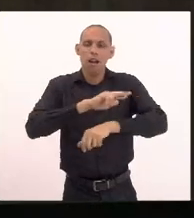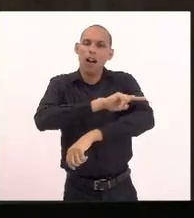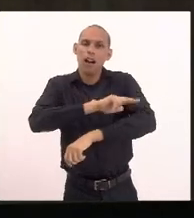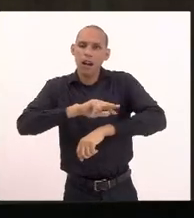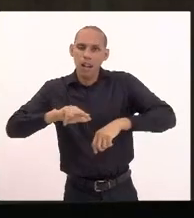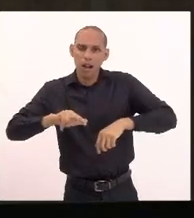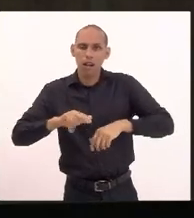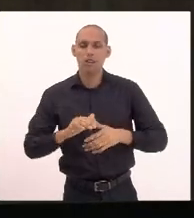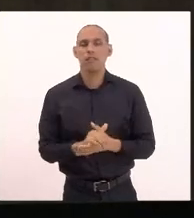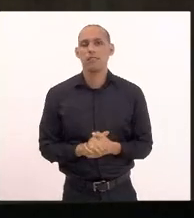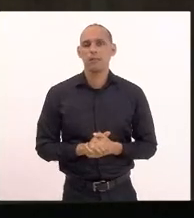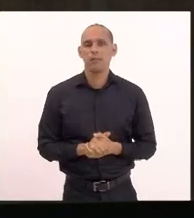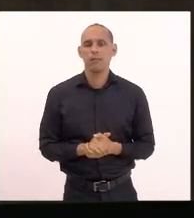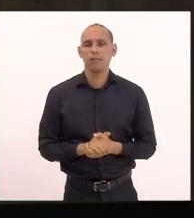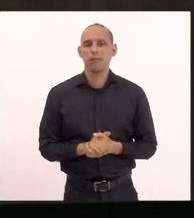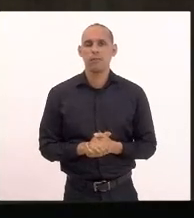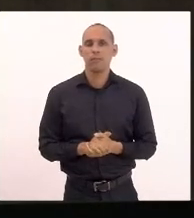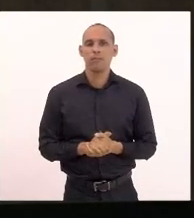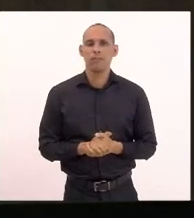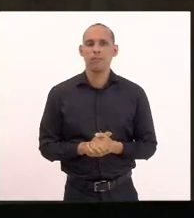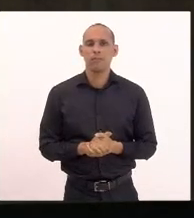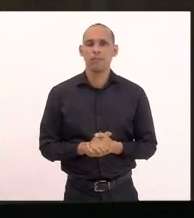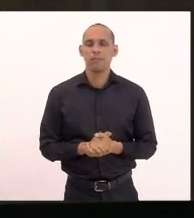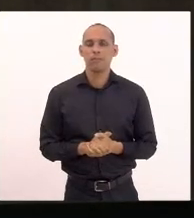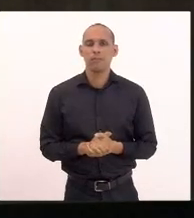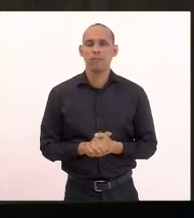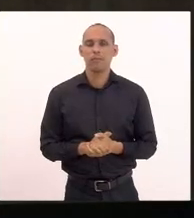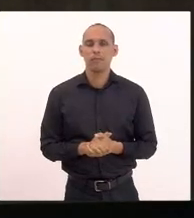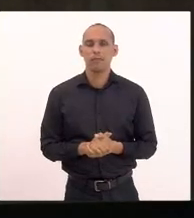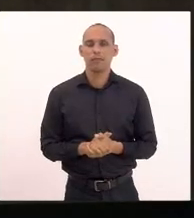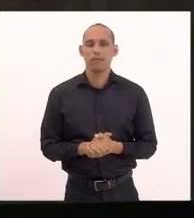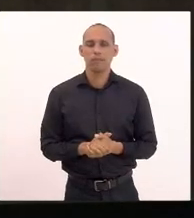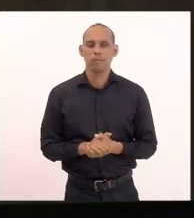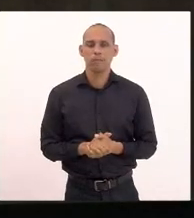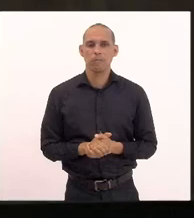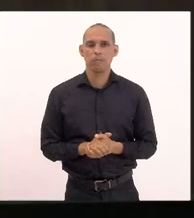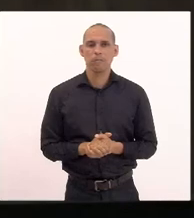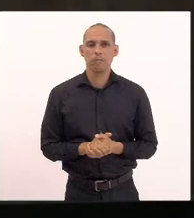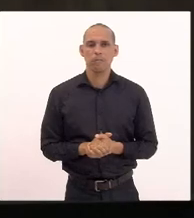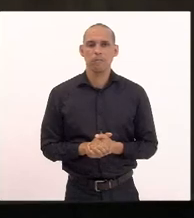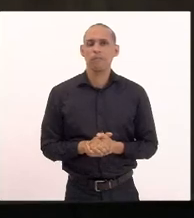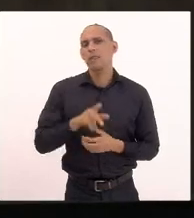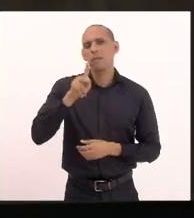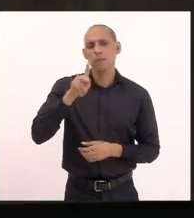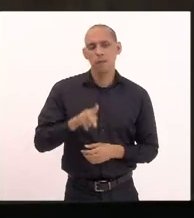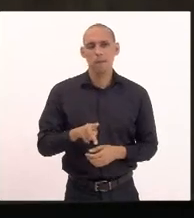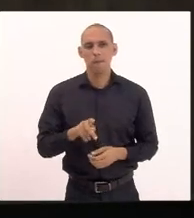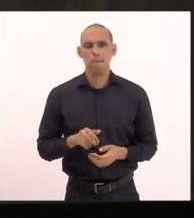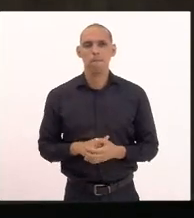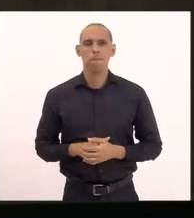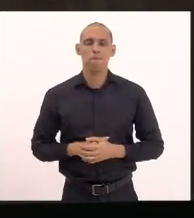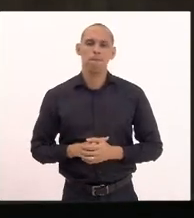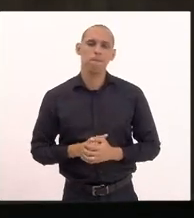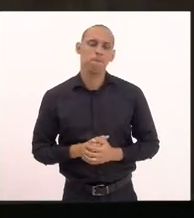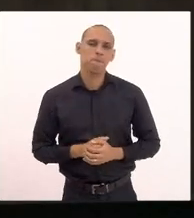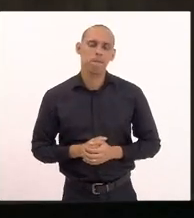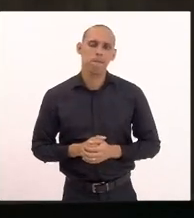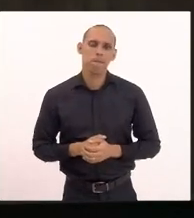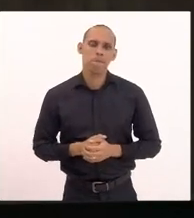étnico-racial na forma que menciona. Senhor presidente,